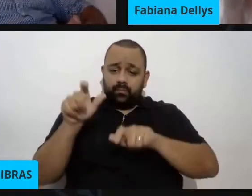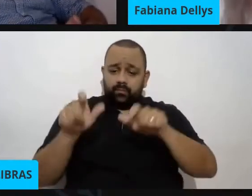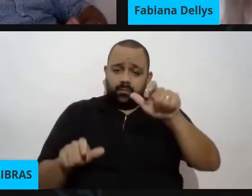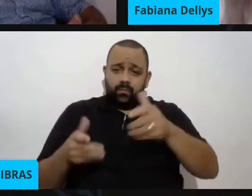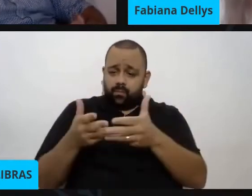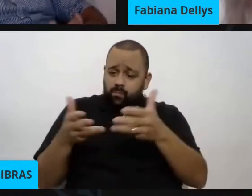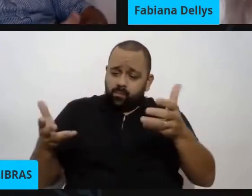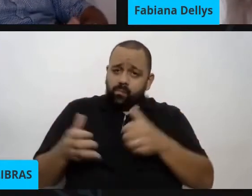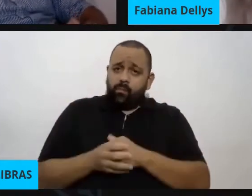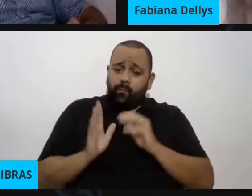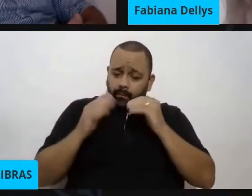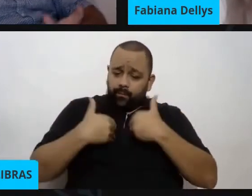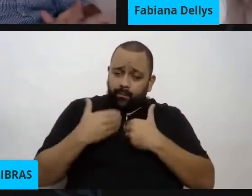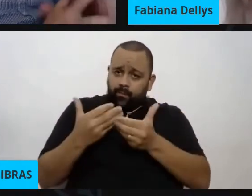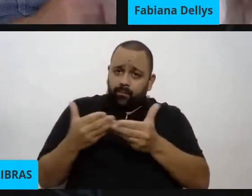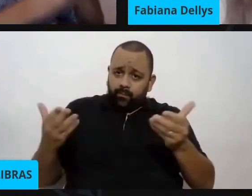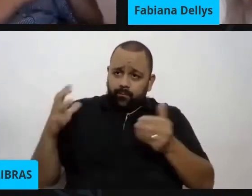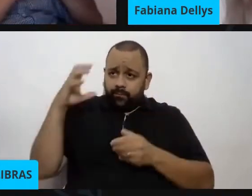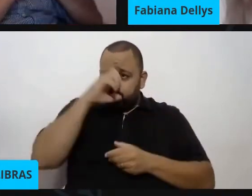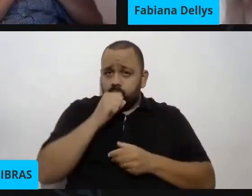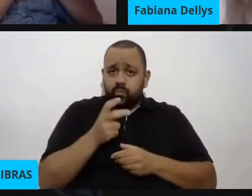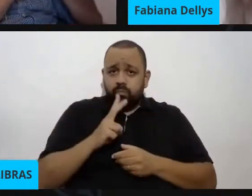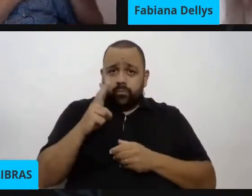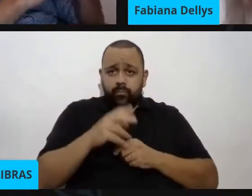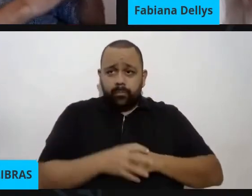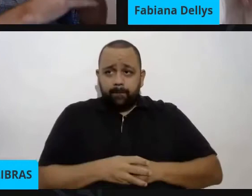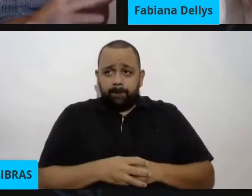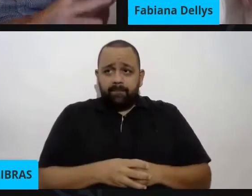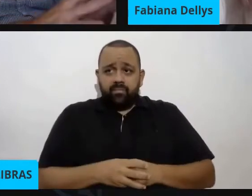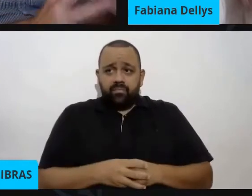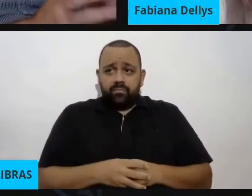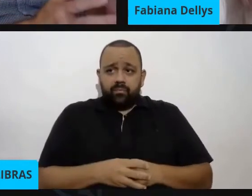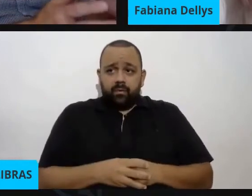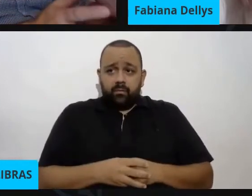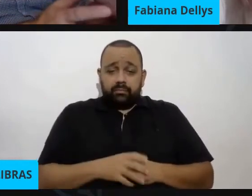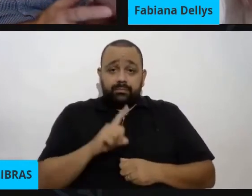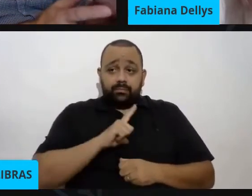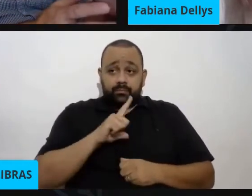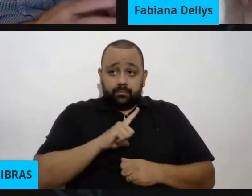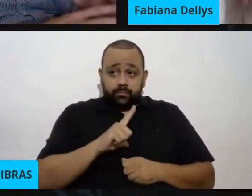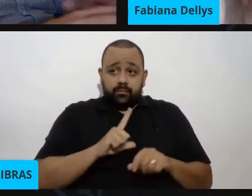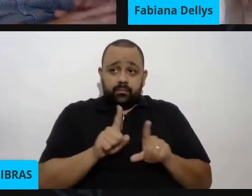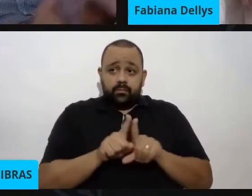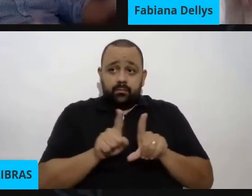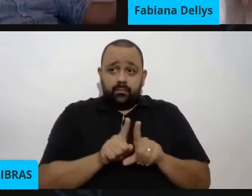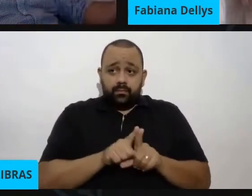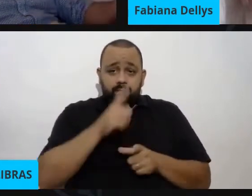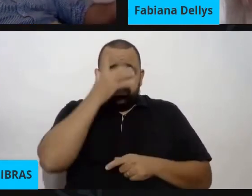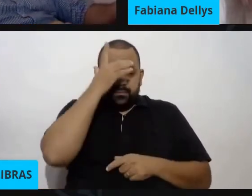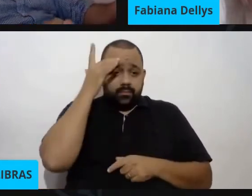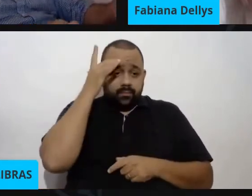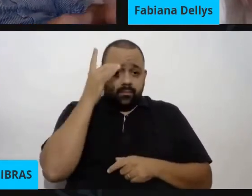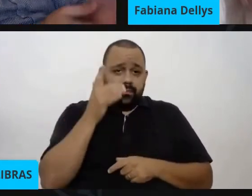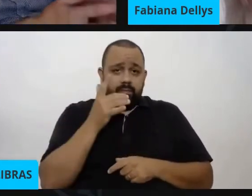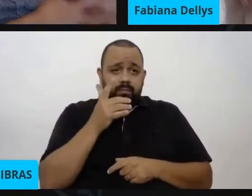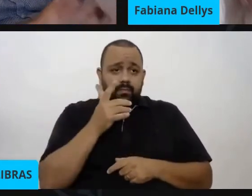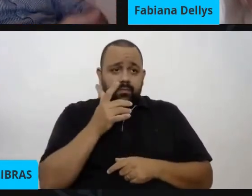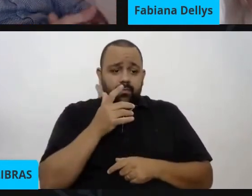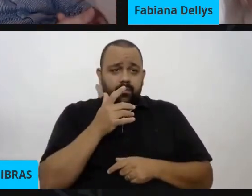o tempo inteiro. Ah, e tem muitos indivíduos típicos aí que não estão aprendendo nada,